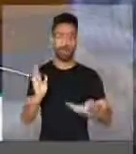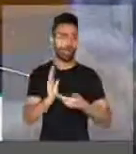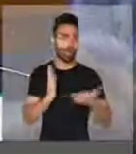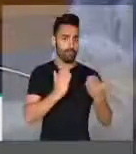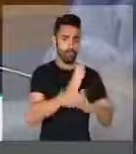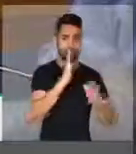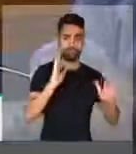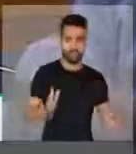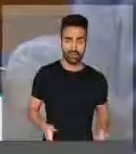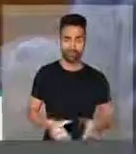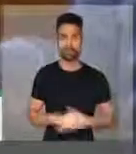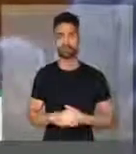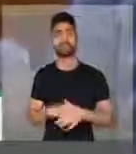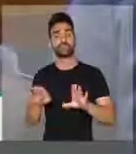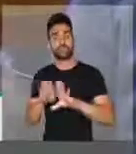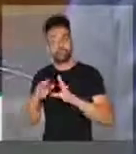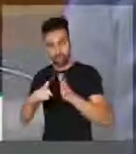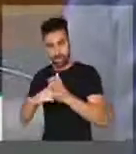e